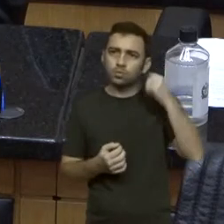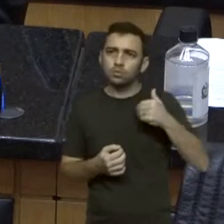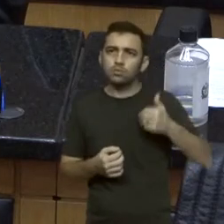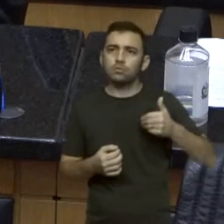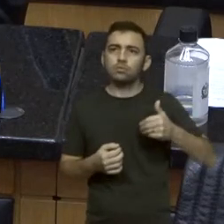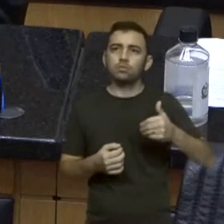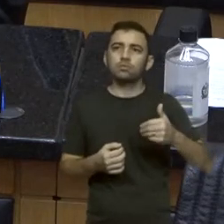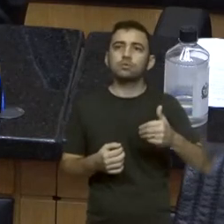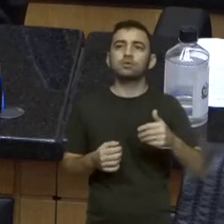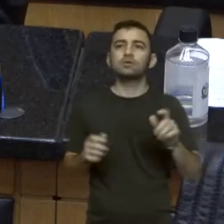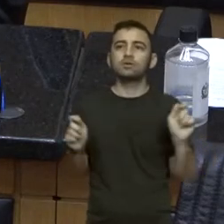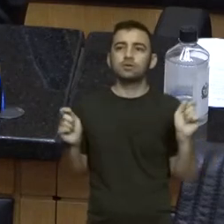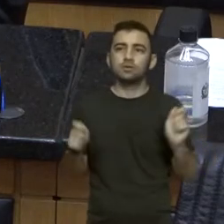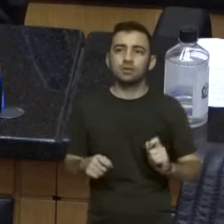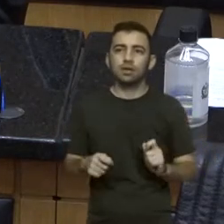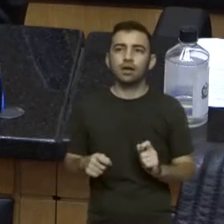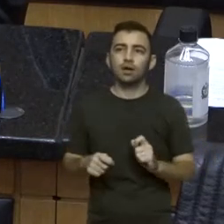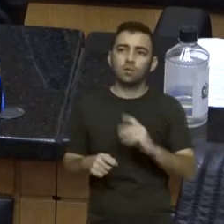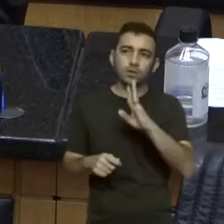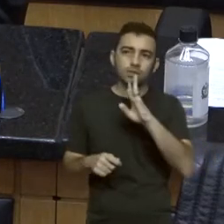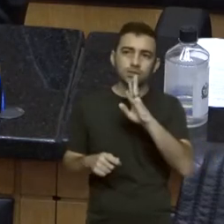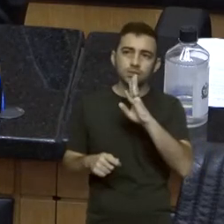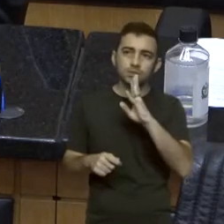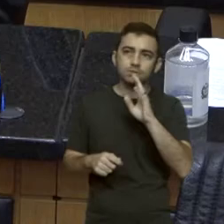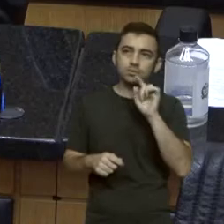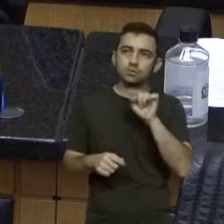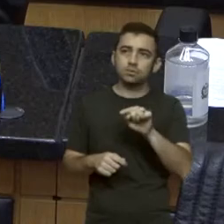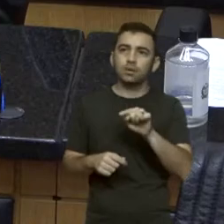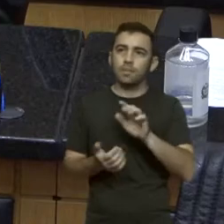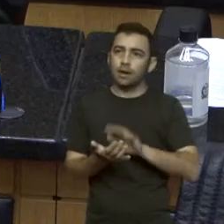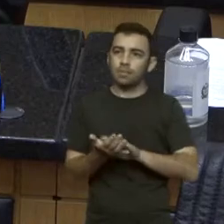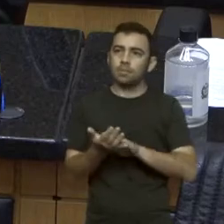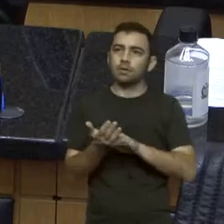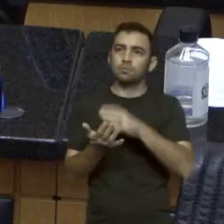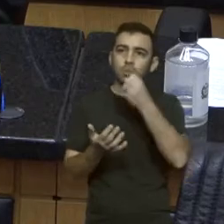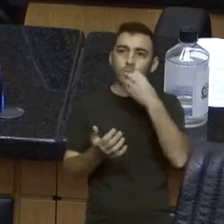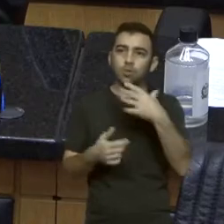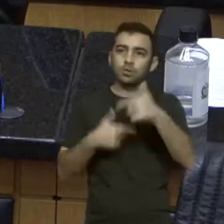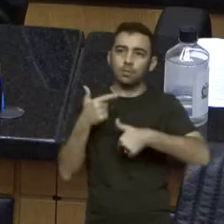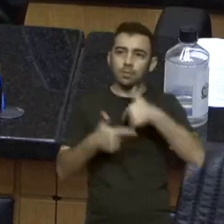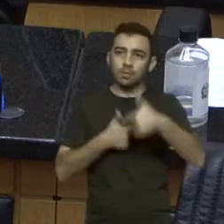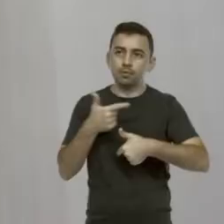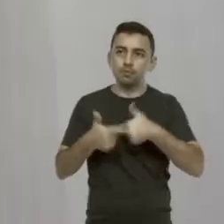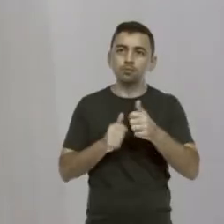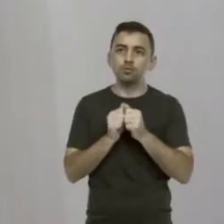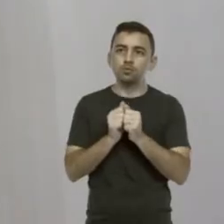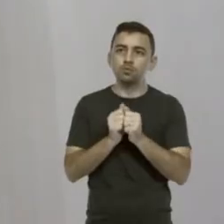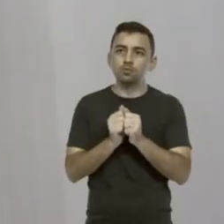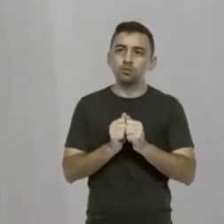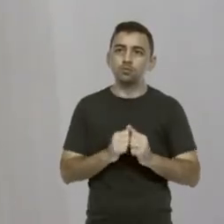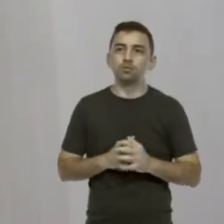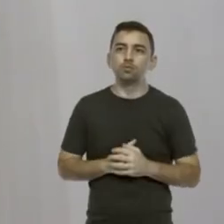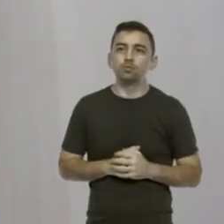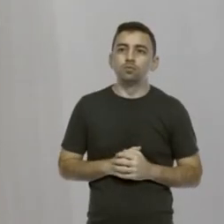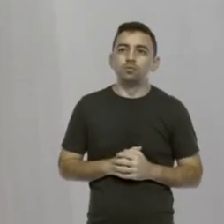a oportunidade de conhecê-lo. Bem-vindo, parabéns e um bom trabalho aqui conosco. Obrigado.